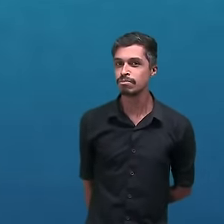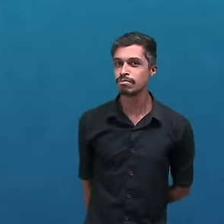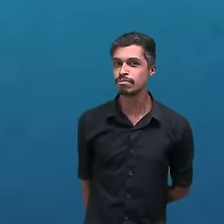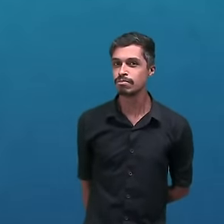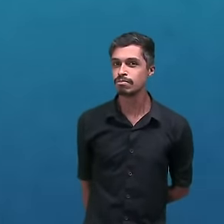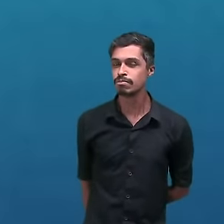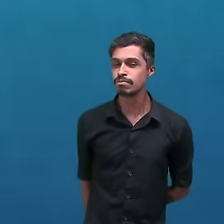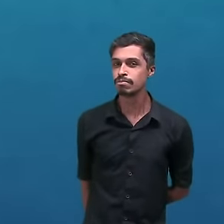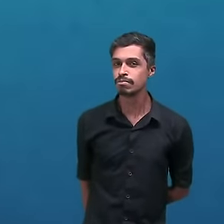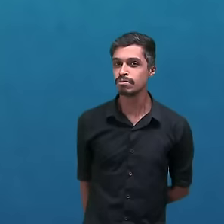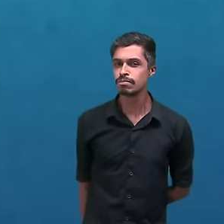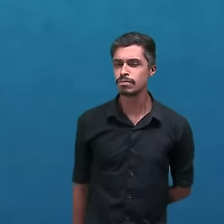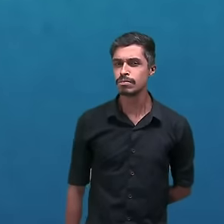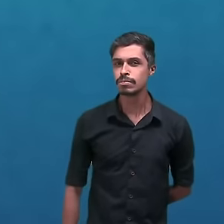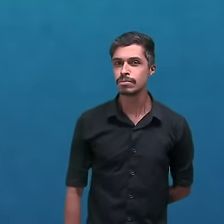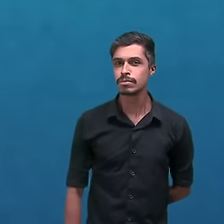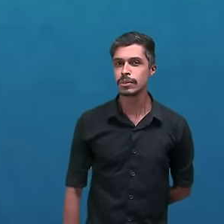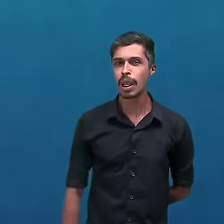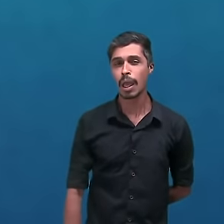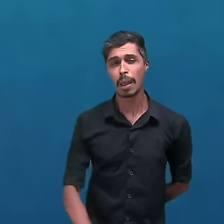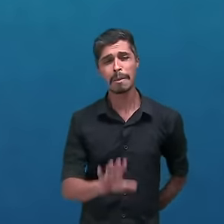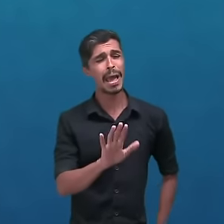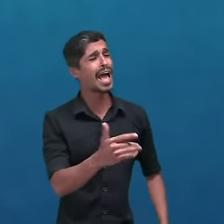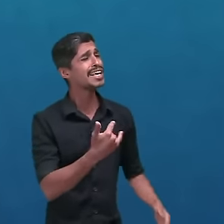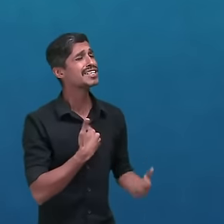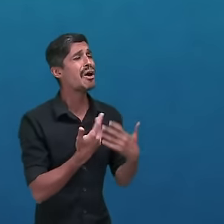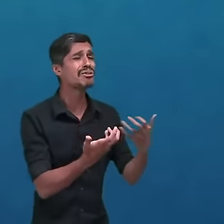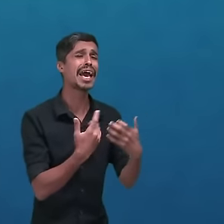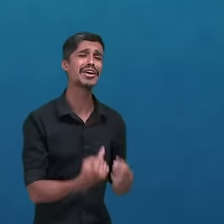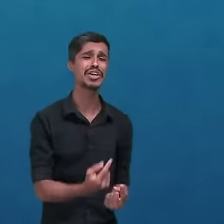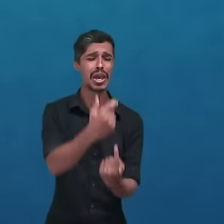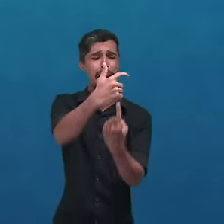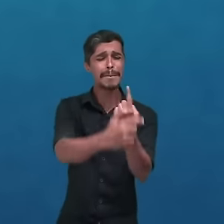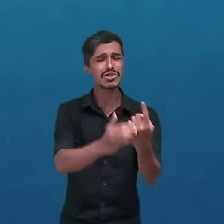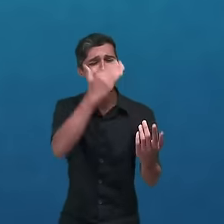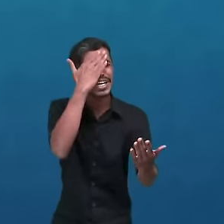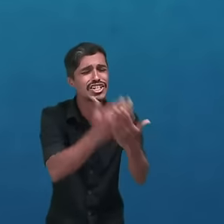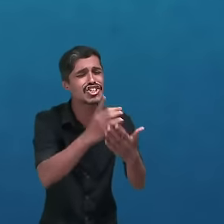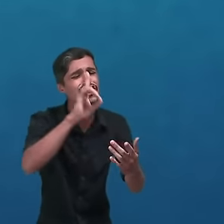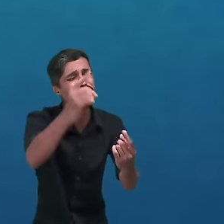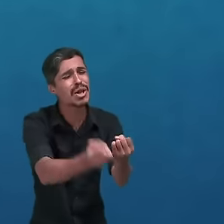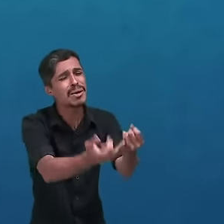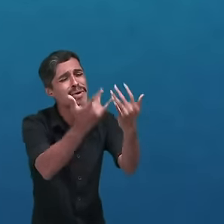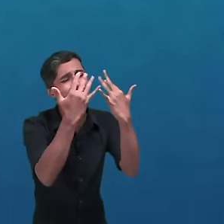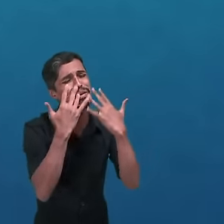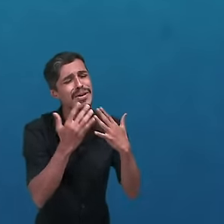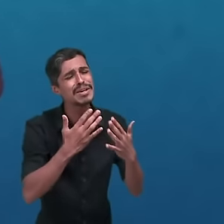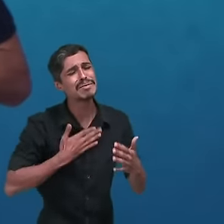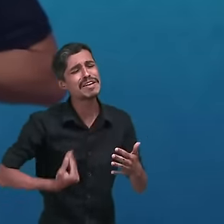Mas pastor, que eu estou esperando que um crente me abençoe. Então espera sentadinho assistindo Netflix.